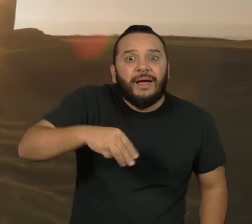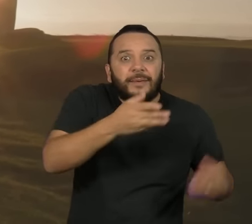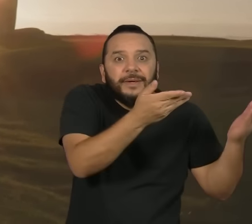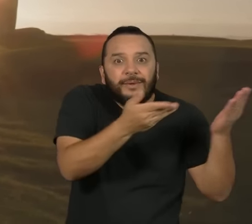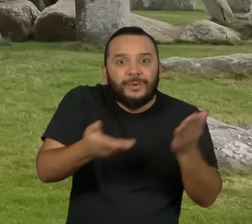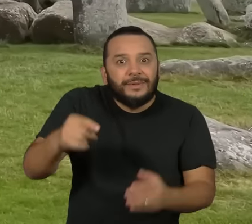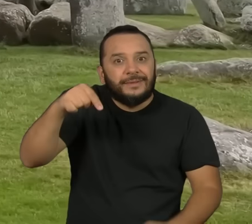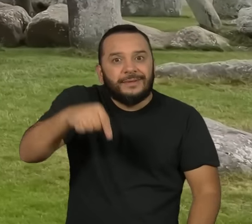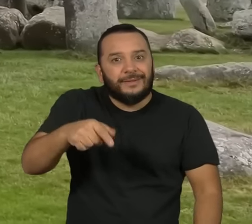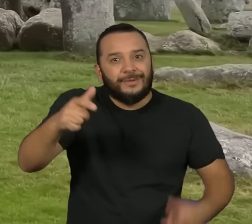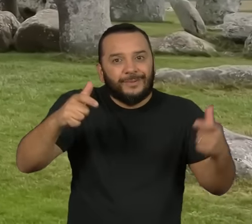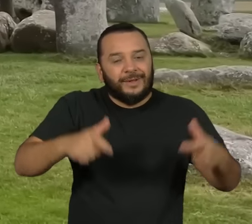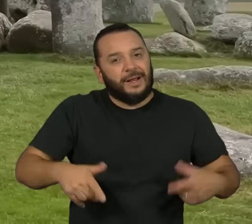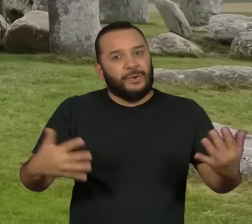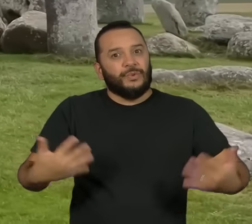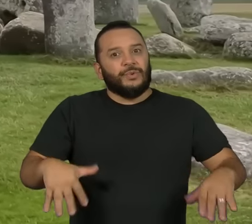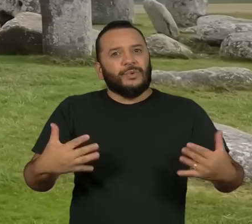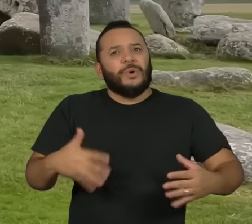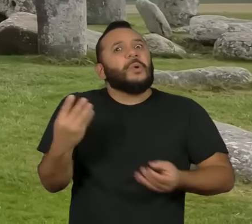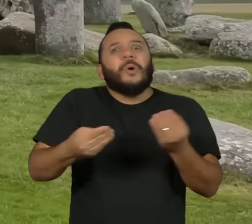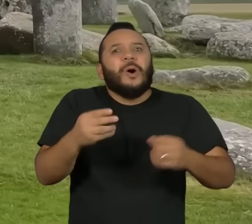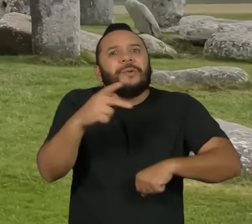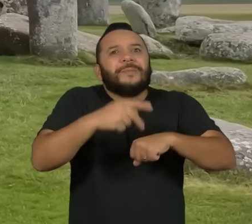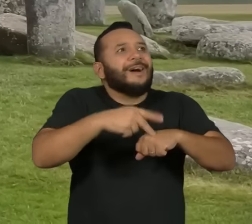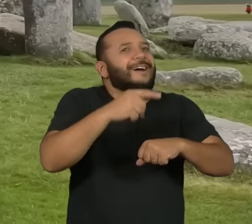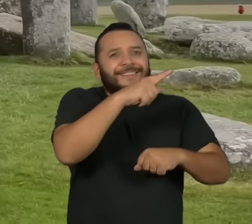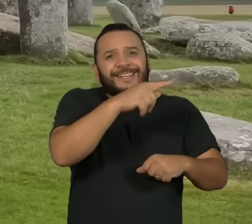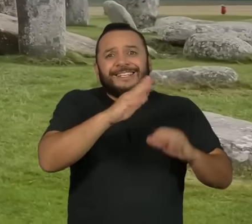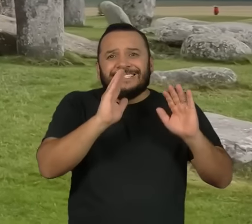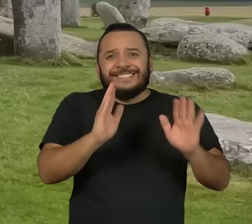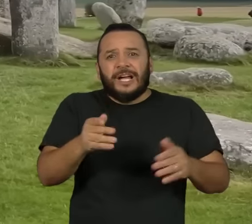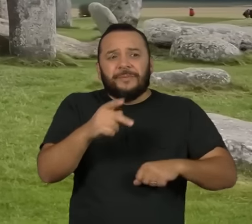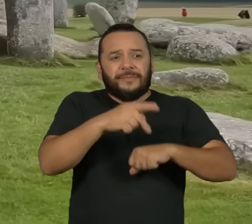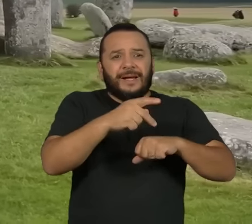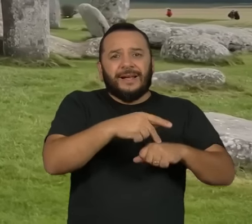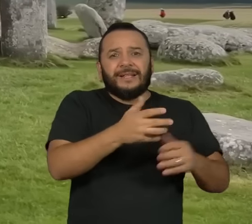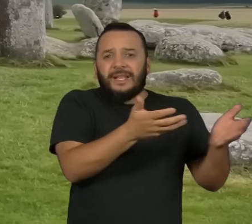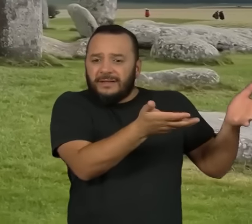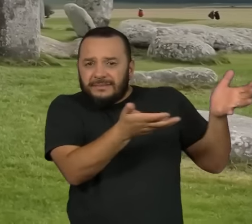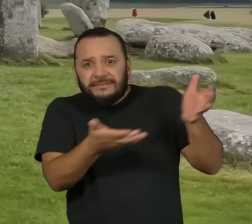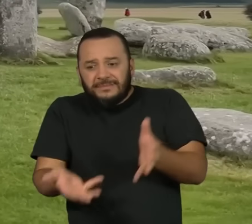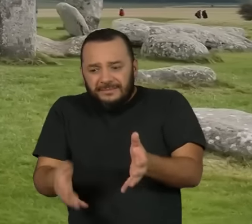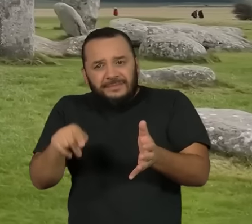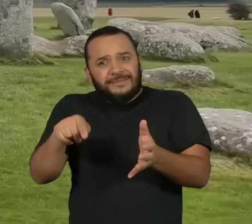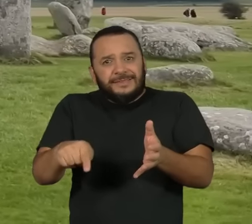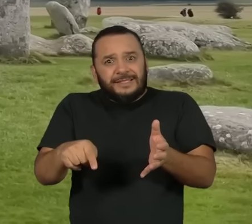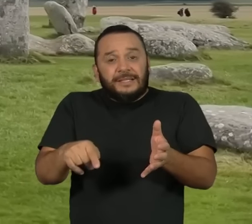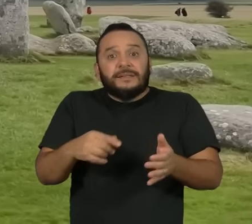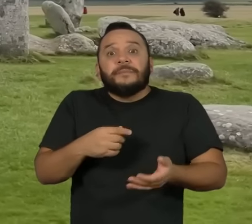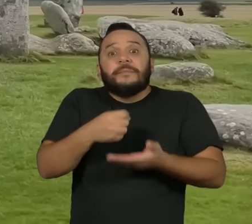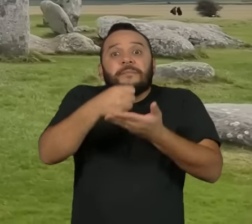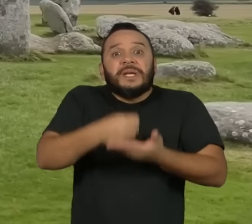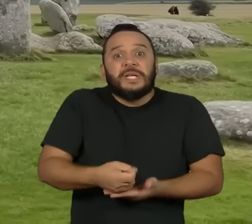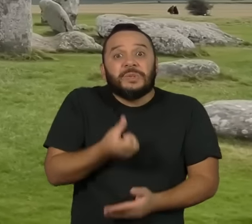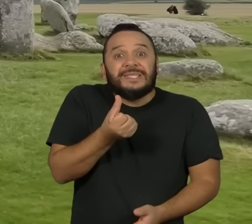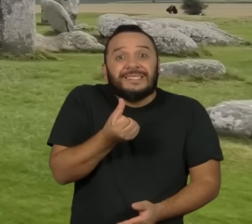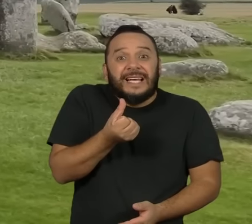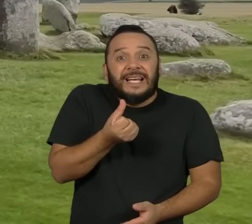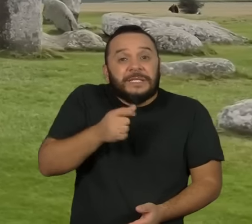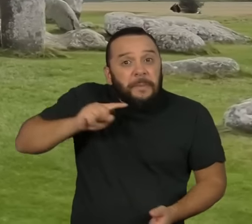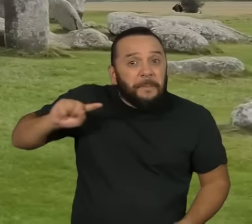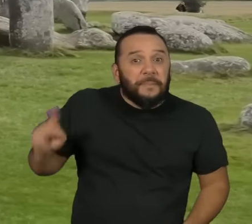local. Ainda não se sabe como a pedra, que pesa cerca de 6 toneladas, foi transportada há milhares de anos